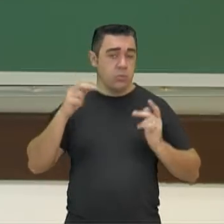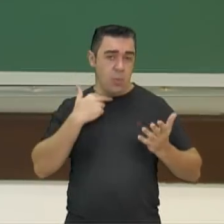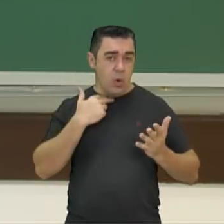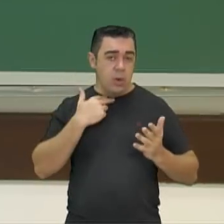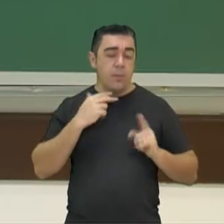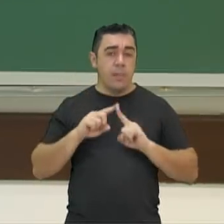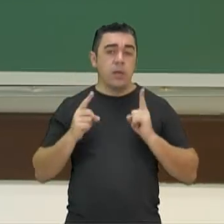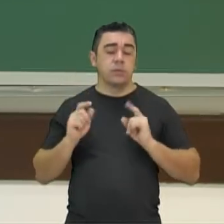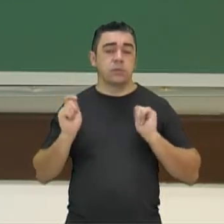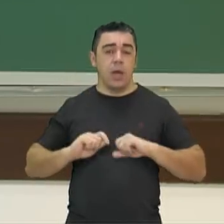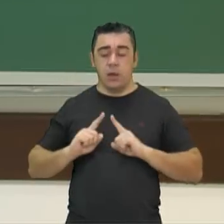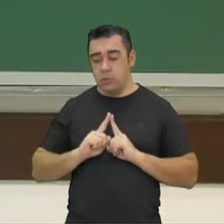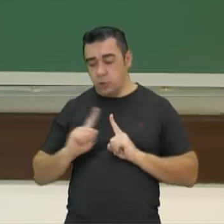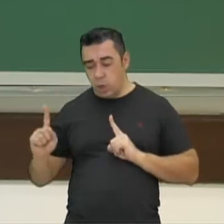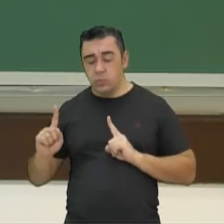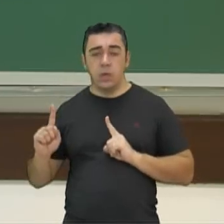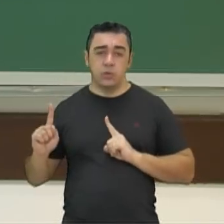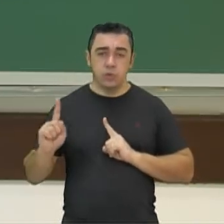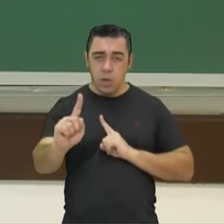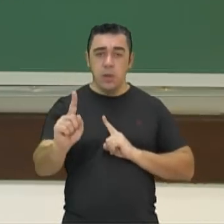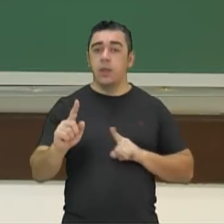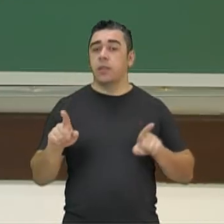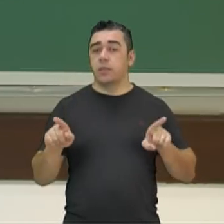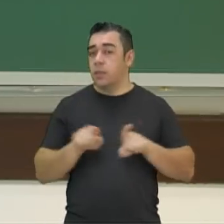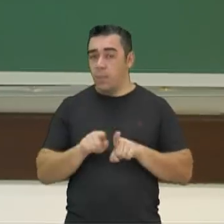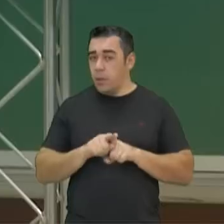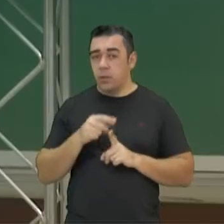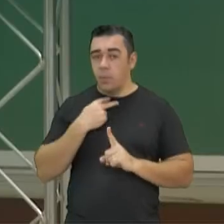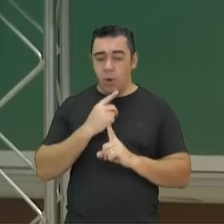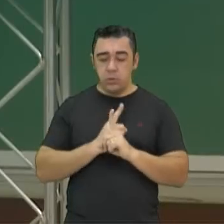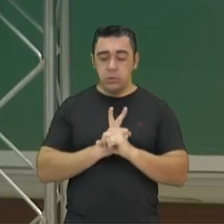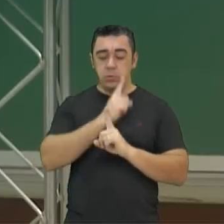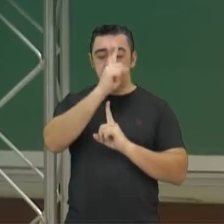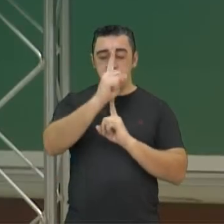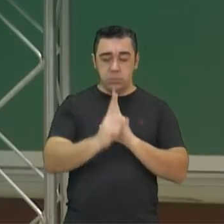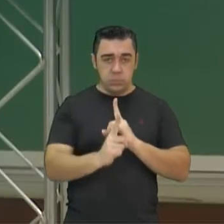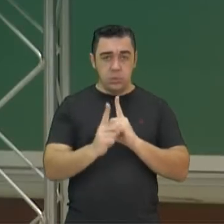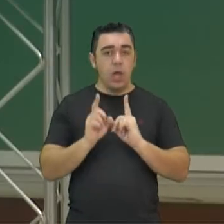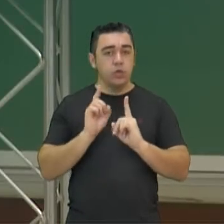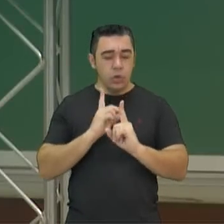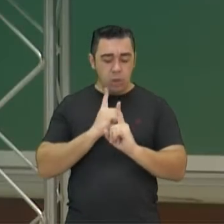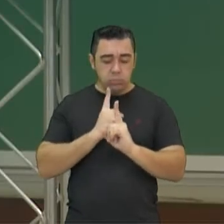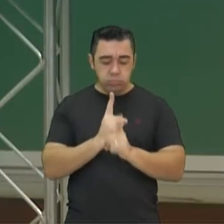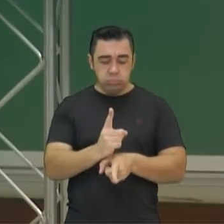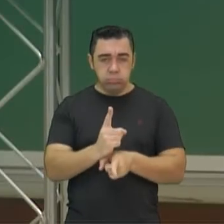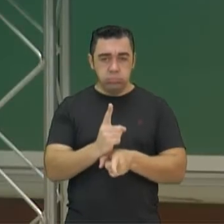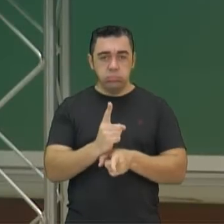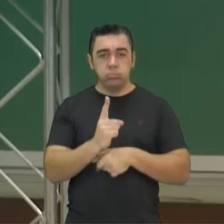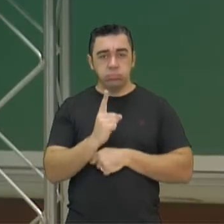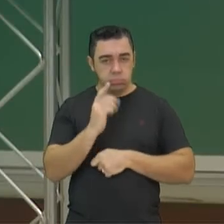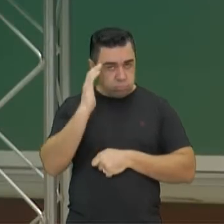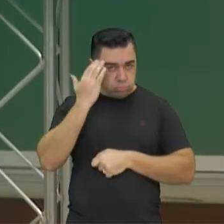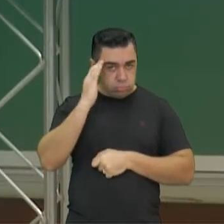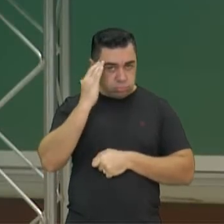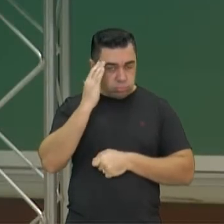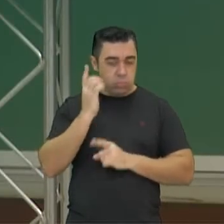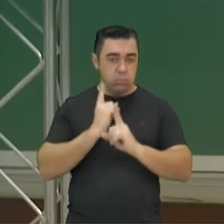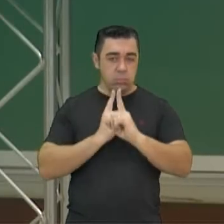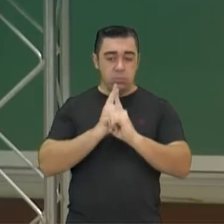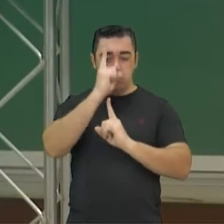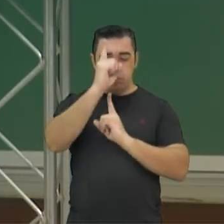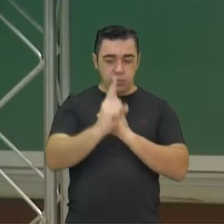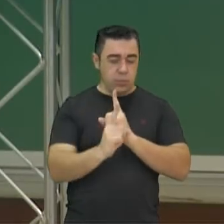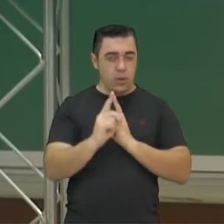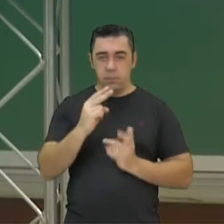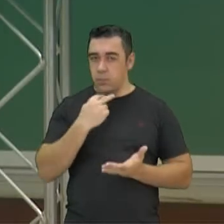fazer. Não passa por cima de outra peça. Isso também não, né? Então, isso é uma regra que só o cavalo pode passar por cima de outra peça. A